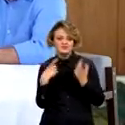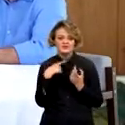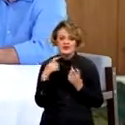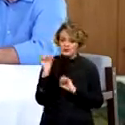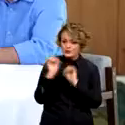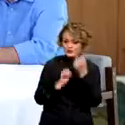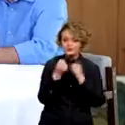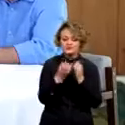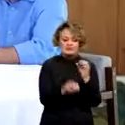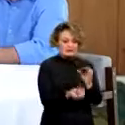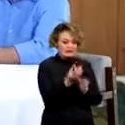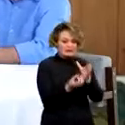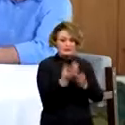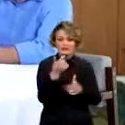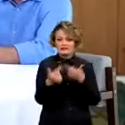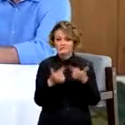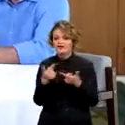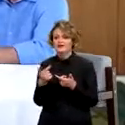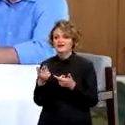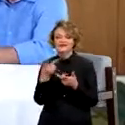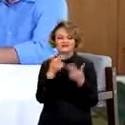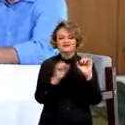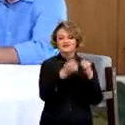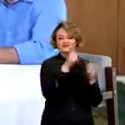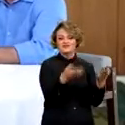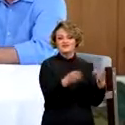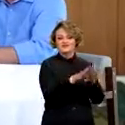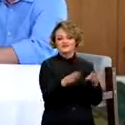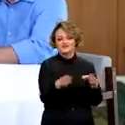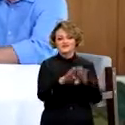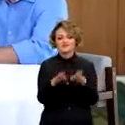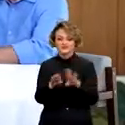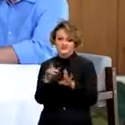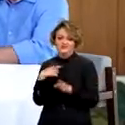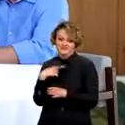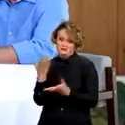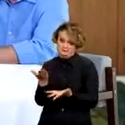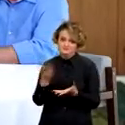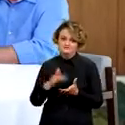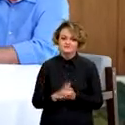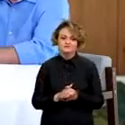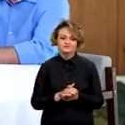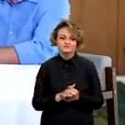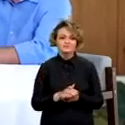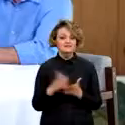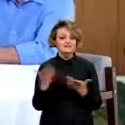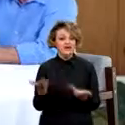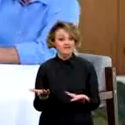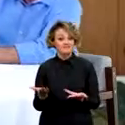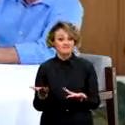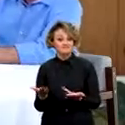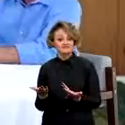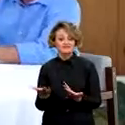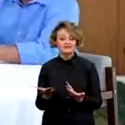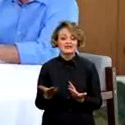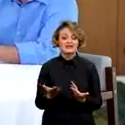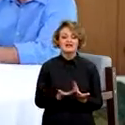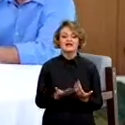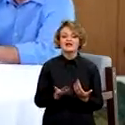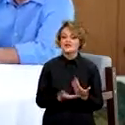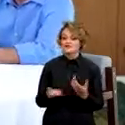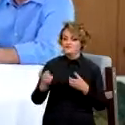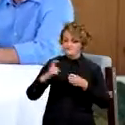realmente geram muito emprego e a gente perdeu muita indústria nesses últimos anos, né? Isso é uma coisa, essa recuperação